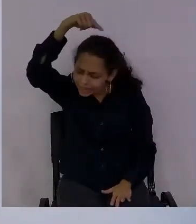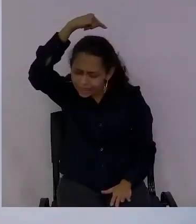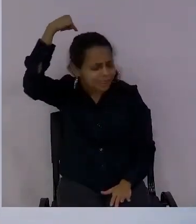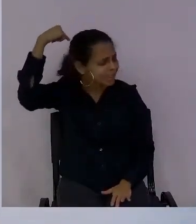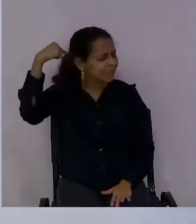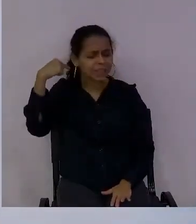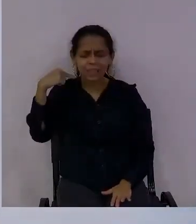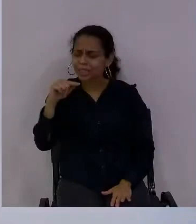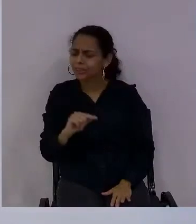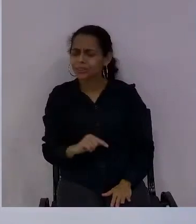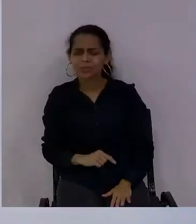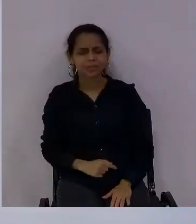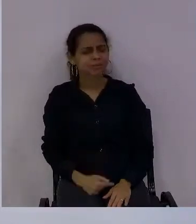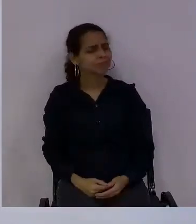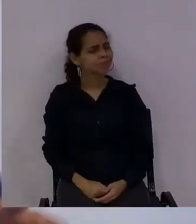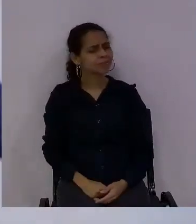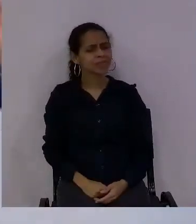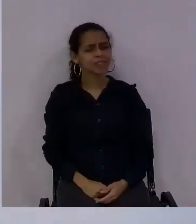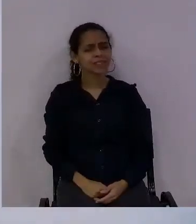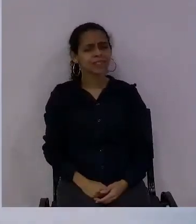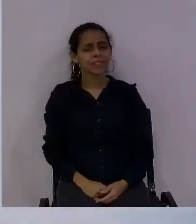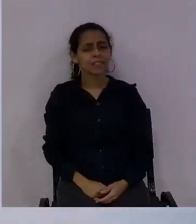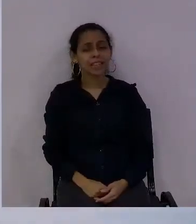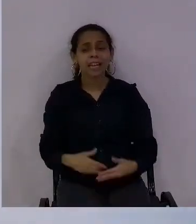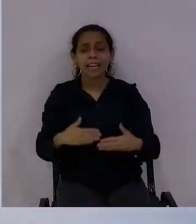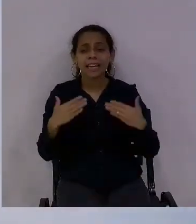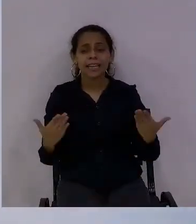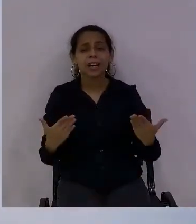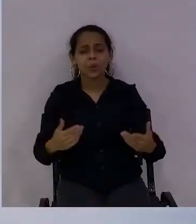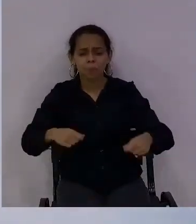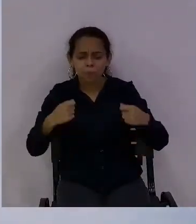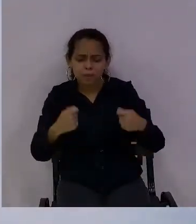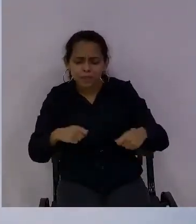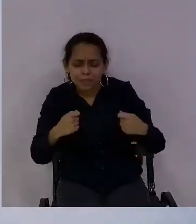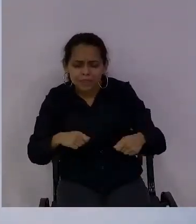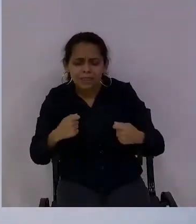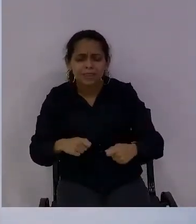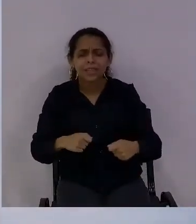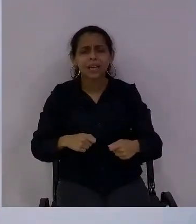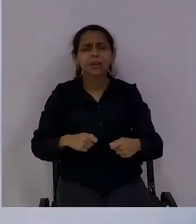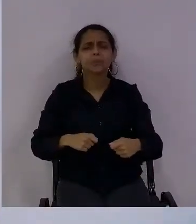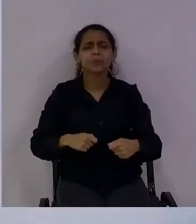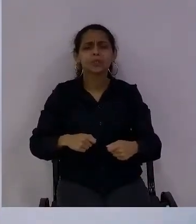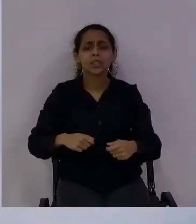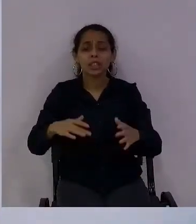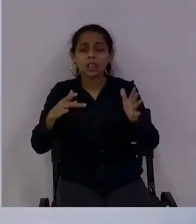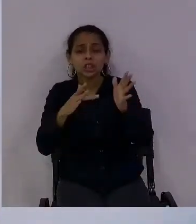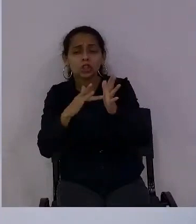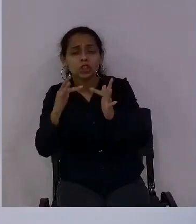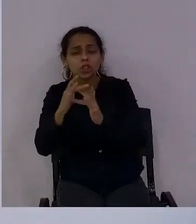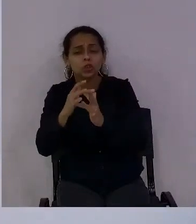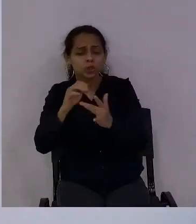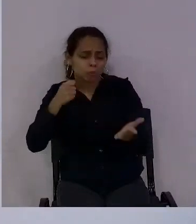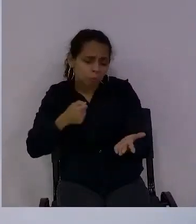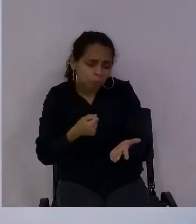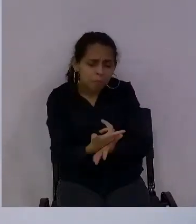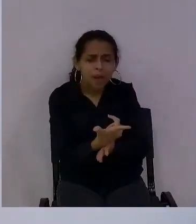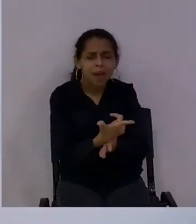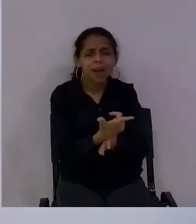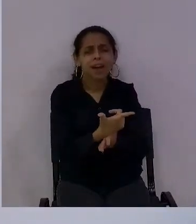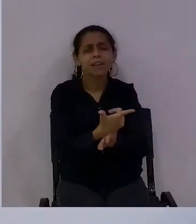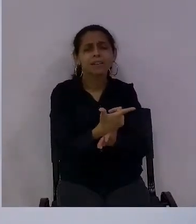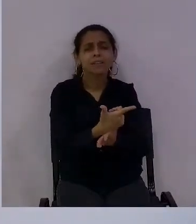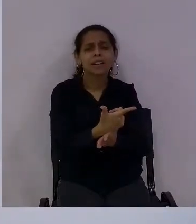exige de santidade de vocês. Então eu preciso não apenas pagar o preço, mas eu preciso também assumir